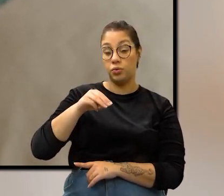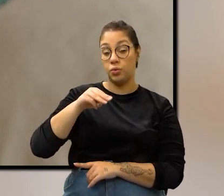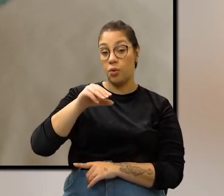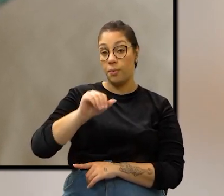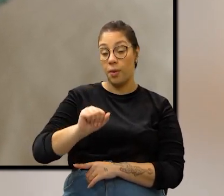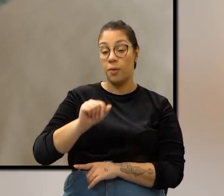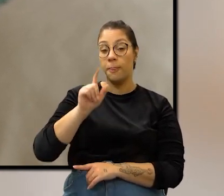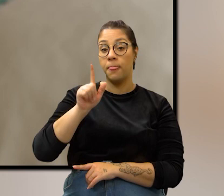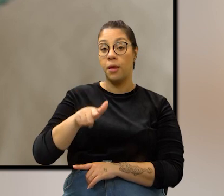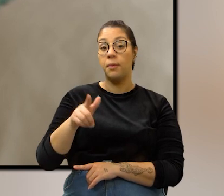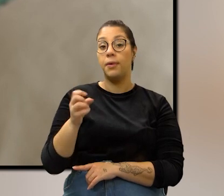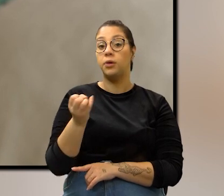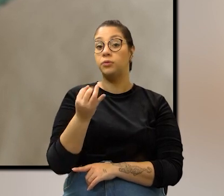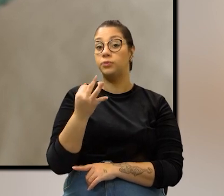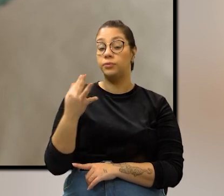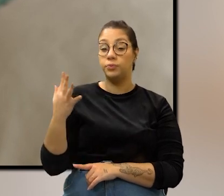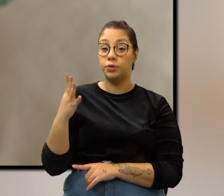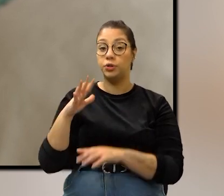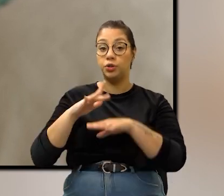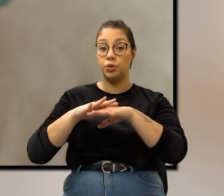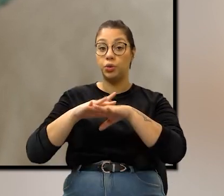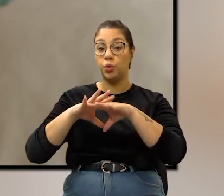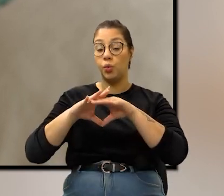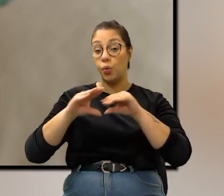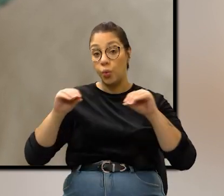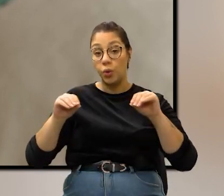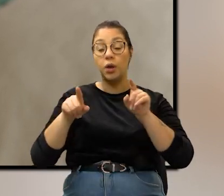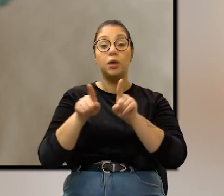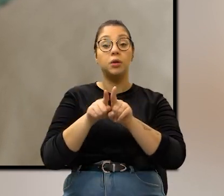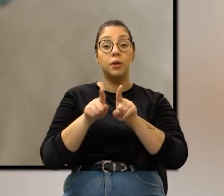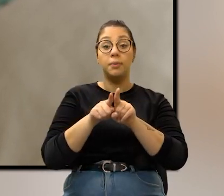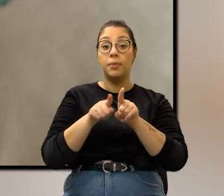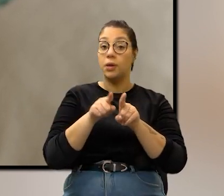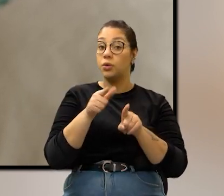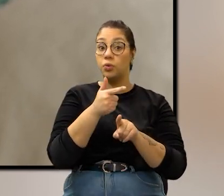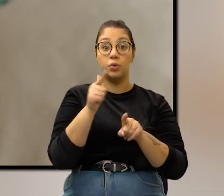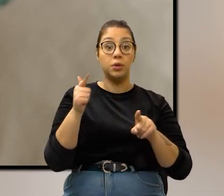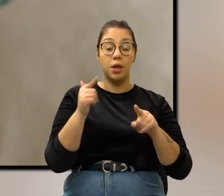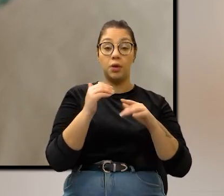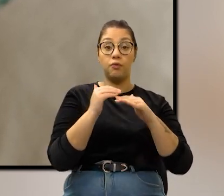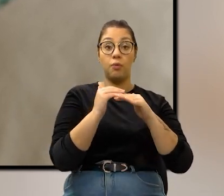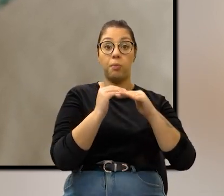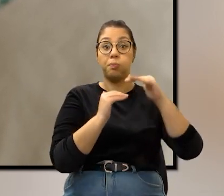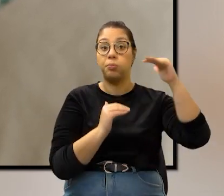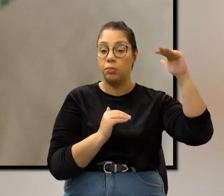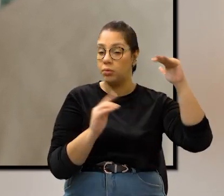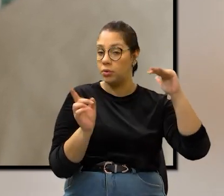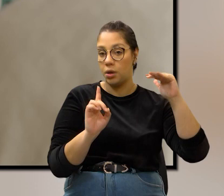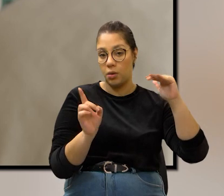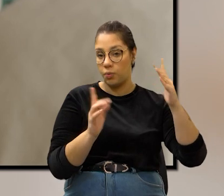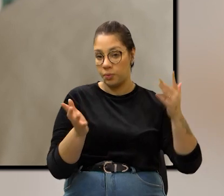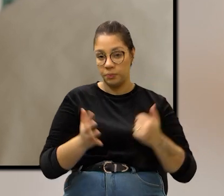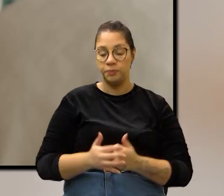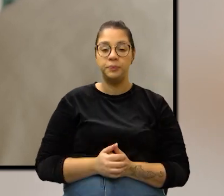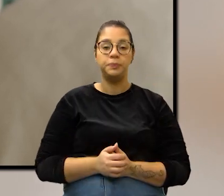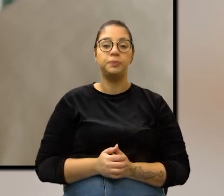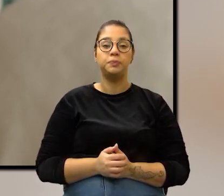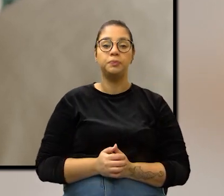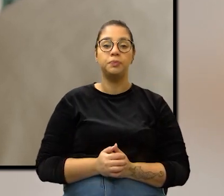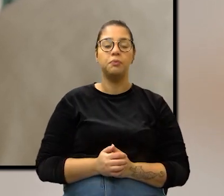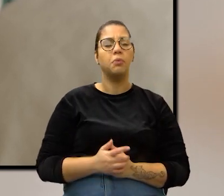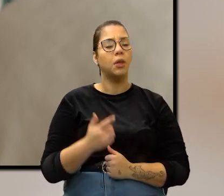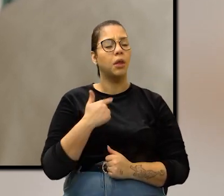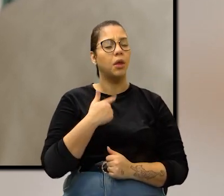a taxa também de cura, isso também não houve grandes aumentos. Eu